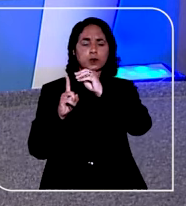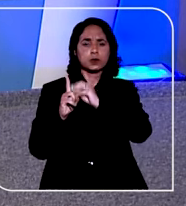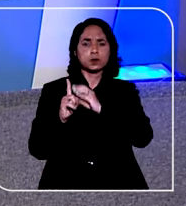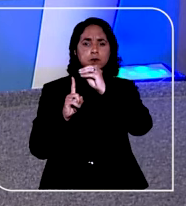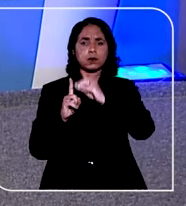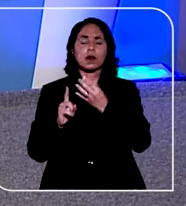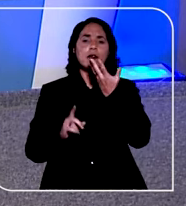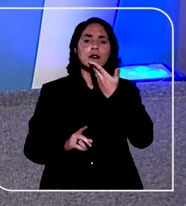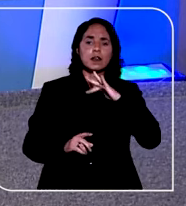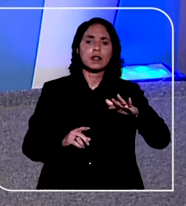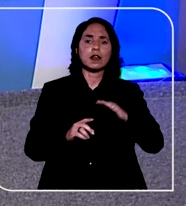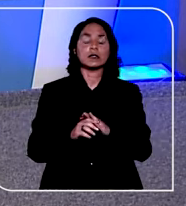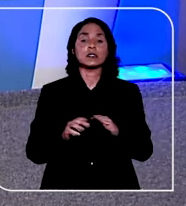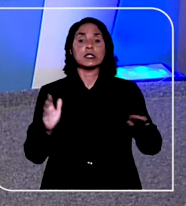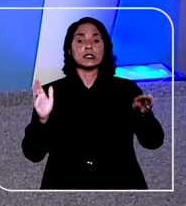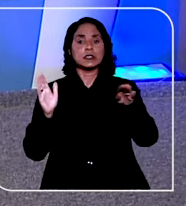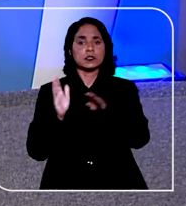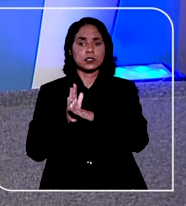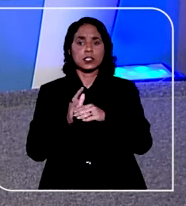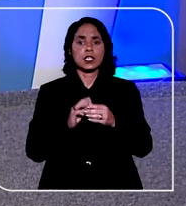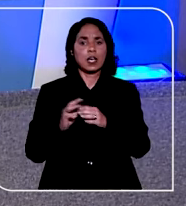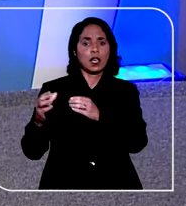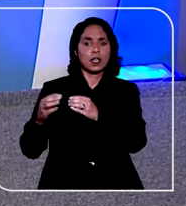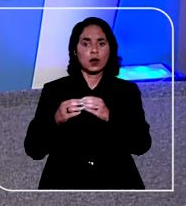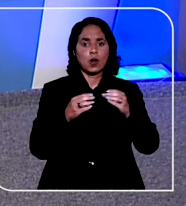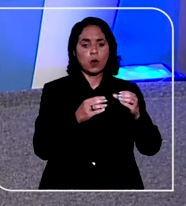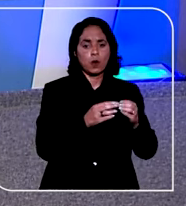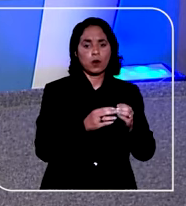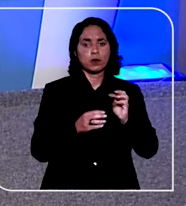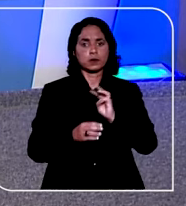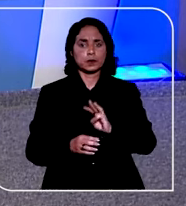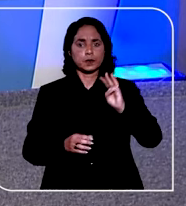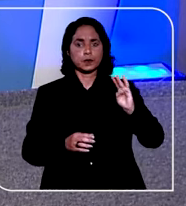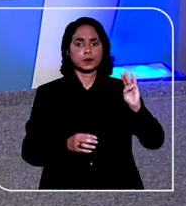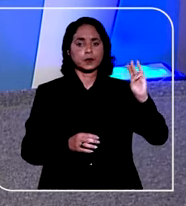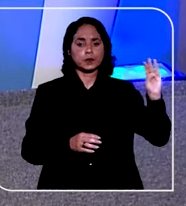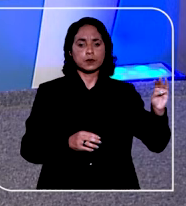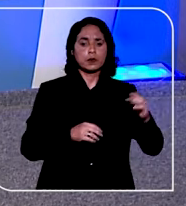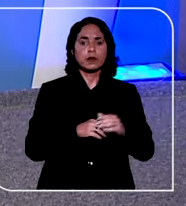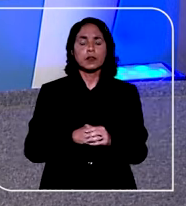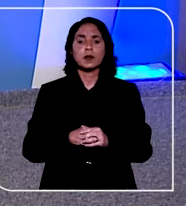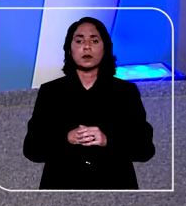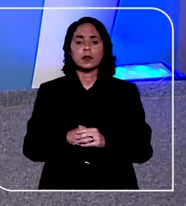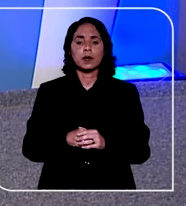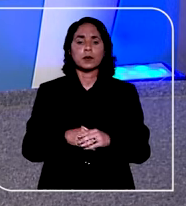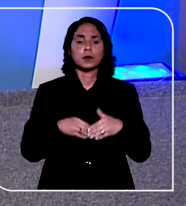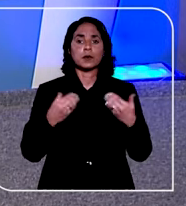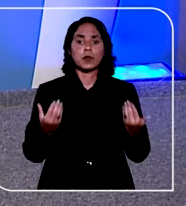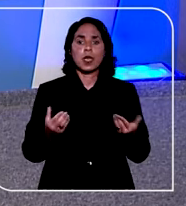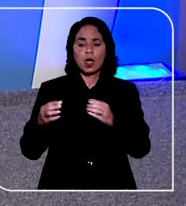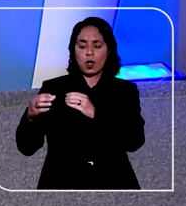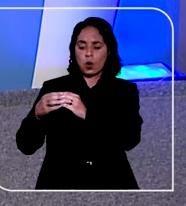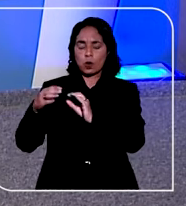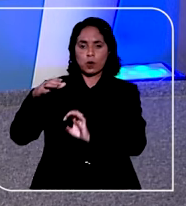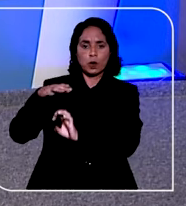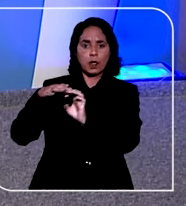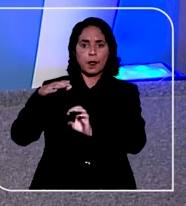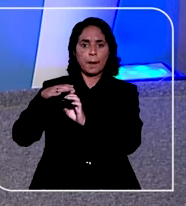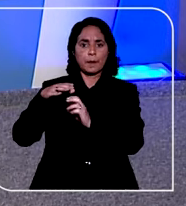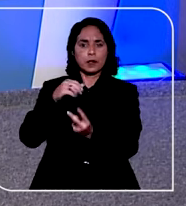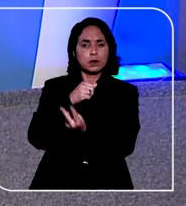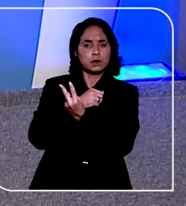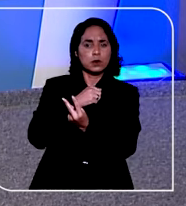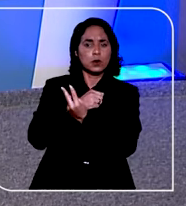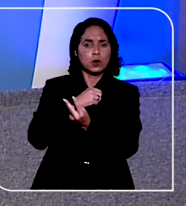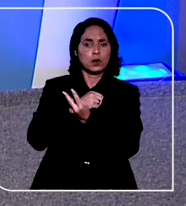infantil chegaram a central Nacional de crimes cibernéticos da cernet ONG que atua em defesa dos